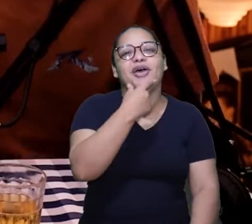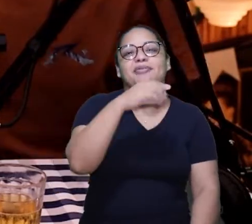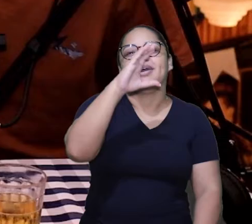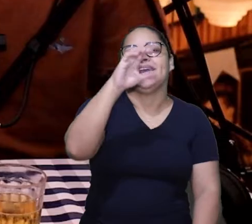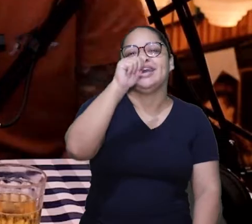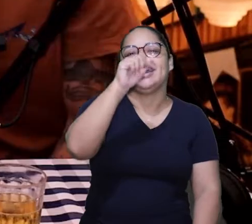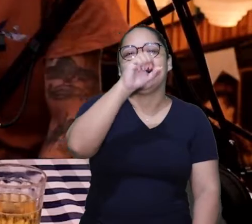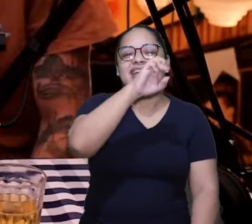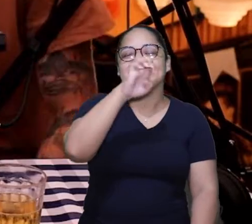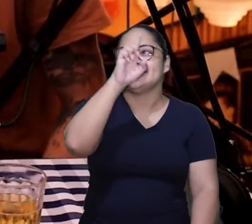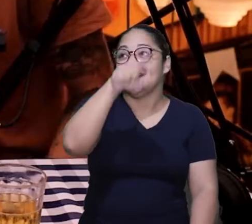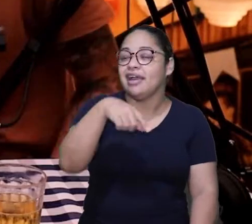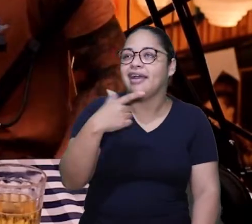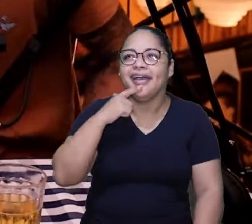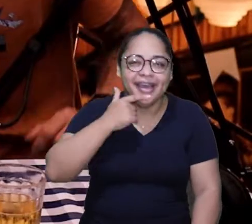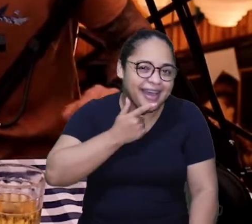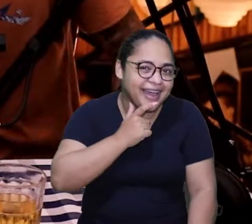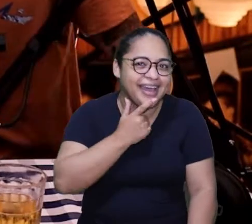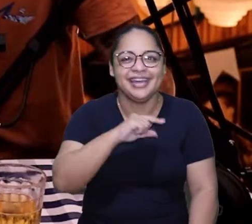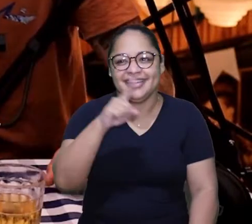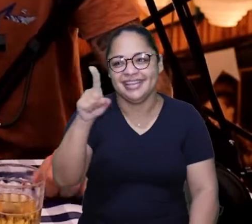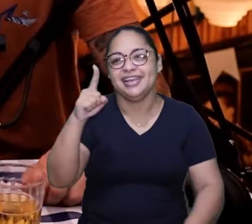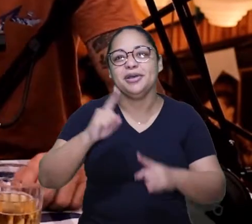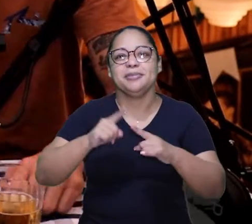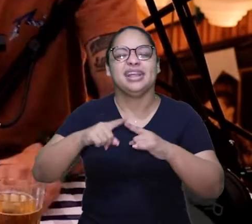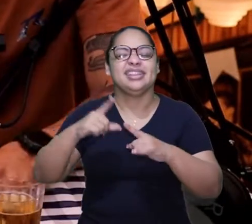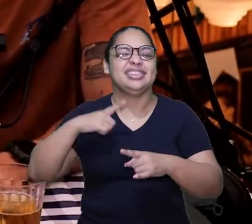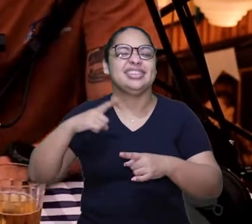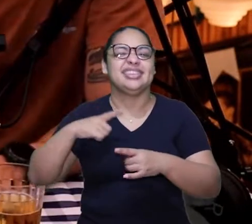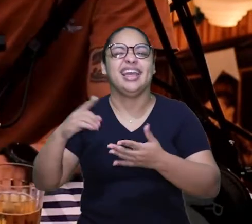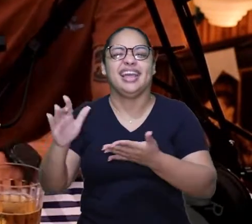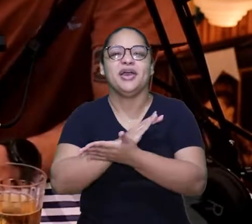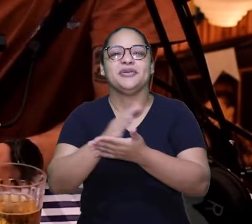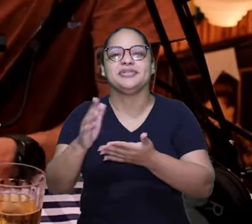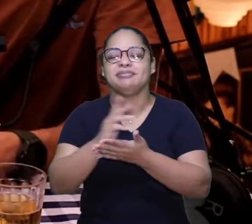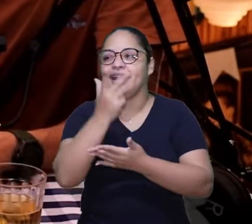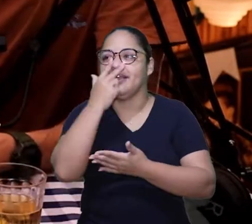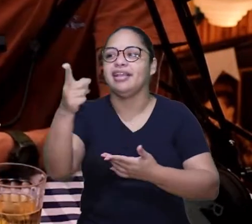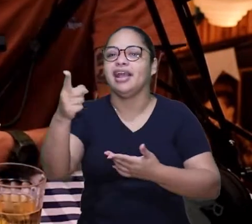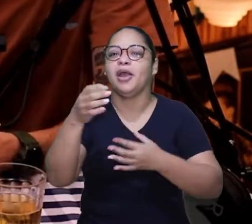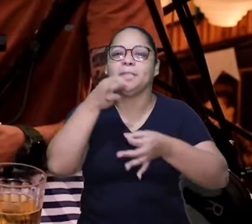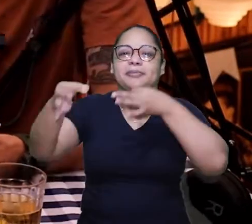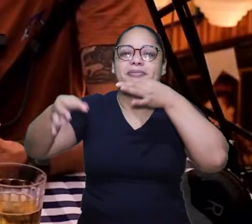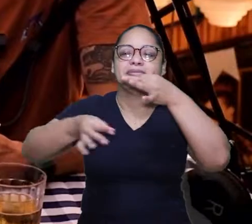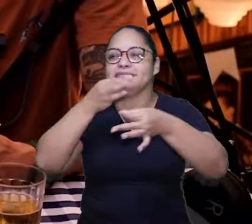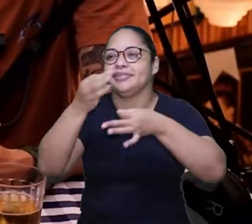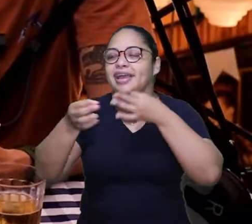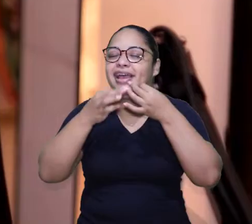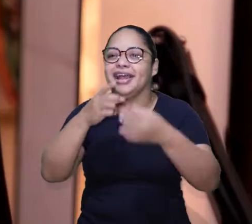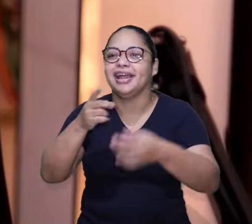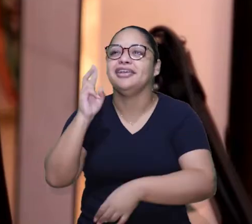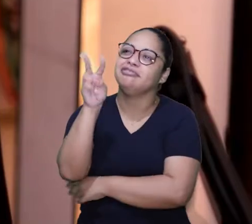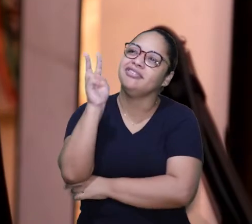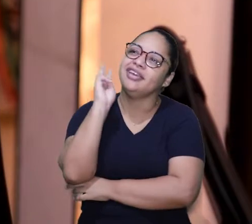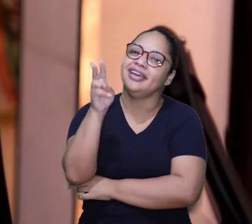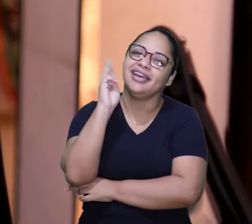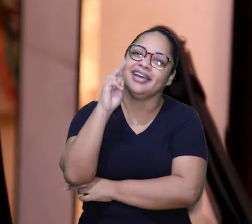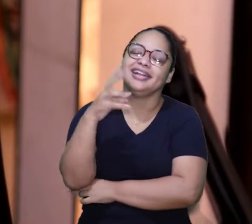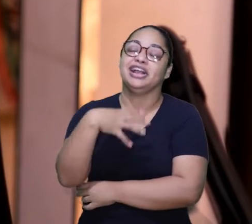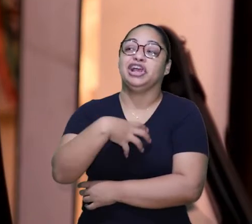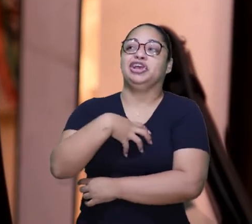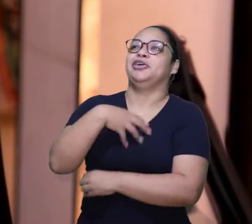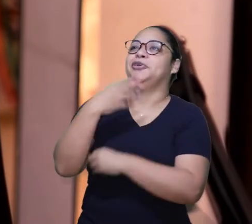é o caso ele quando ele reage a um quadro lá de é isso né Muito bom